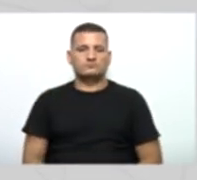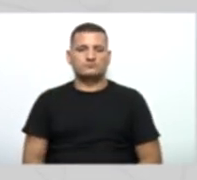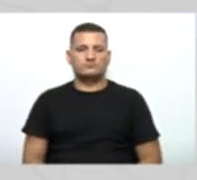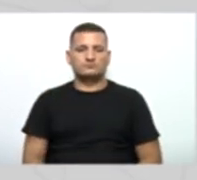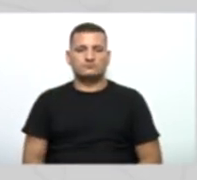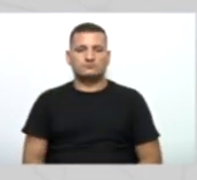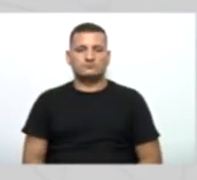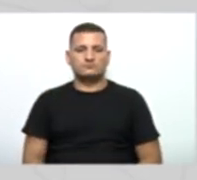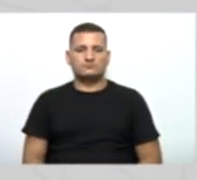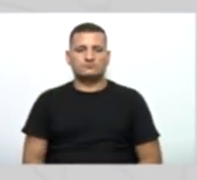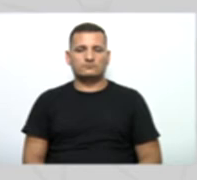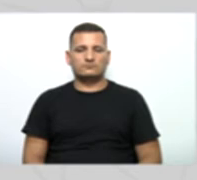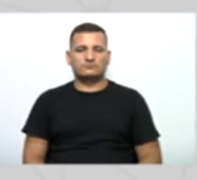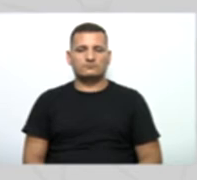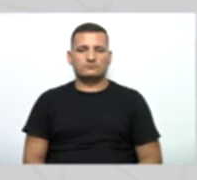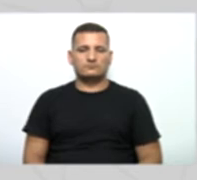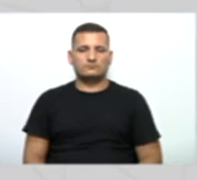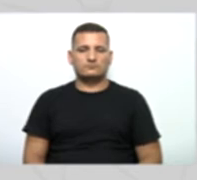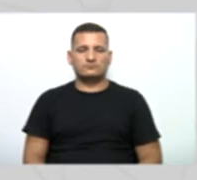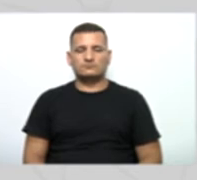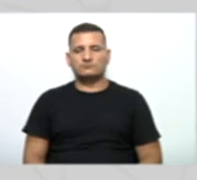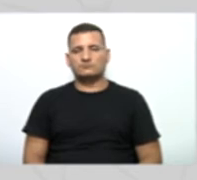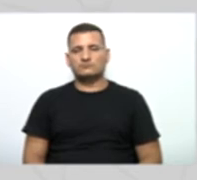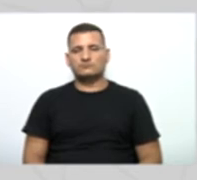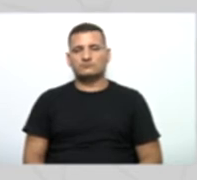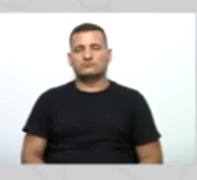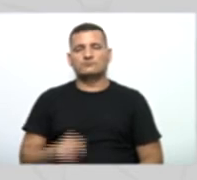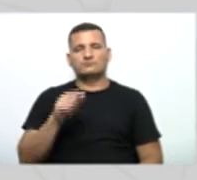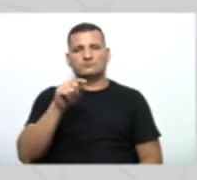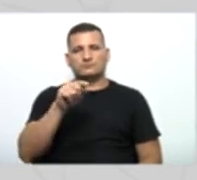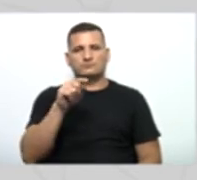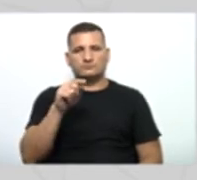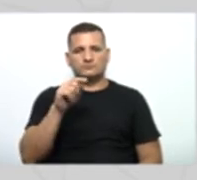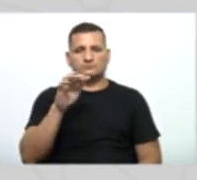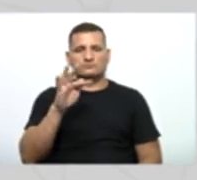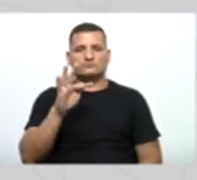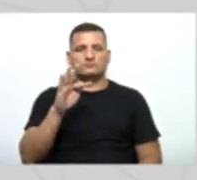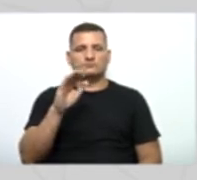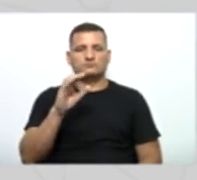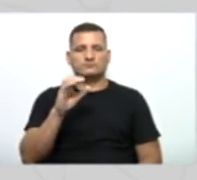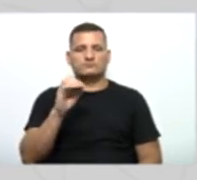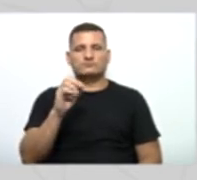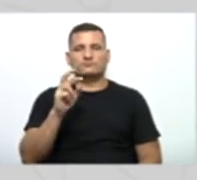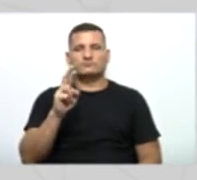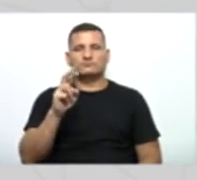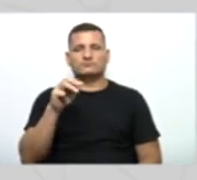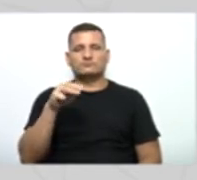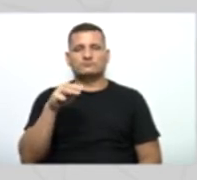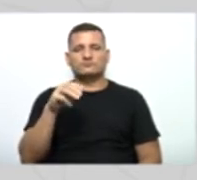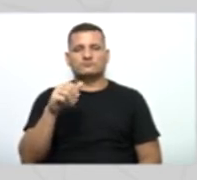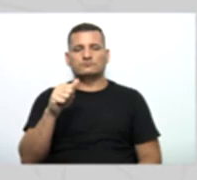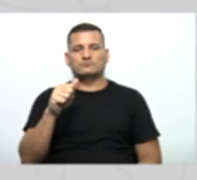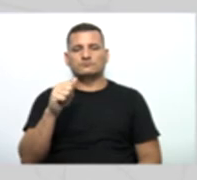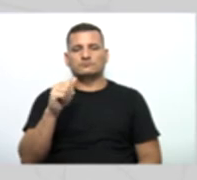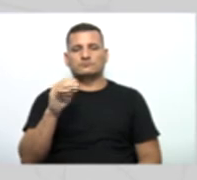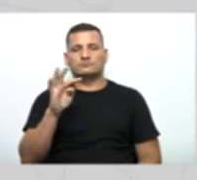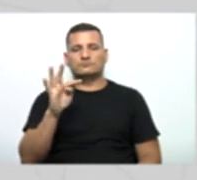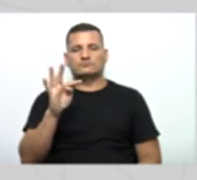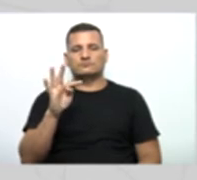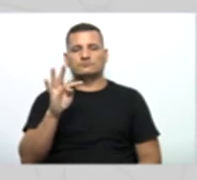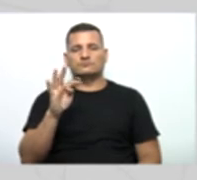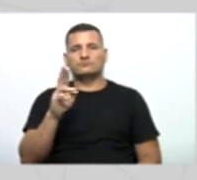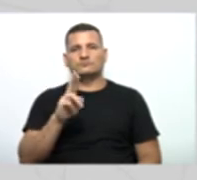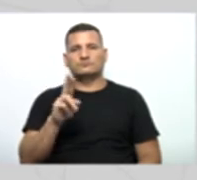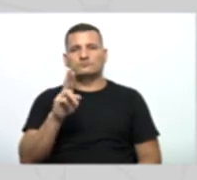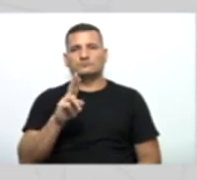Fechou aspas aqui da mensagem, você já tem o comando ponto .format, que para quem não lembra, é o comando que nós utilizamos